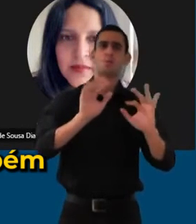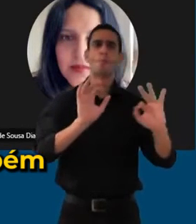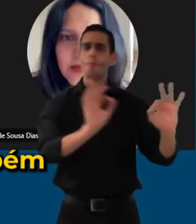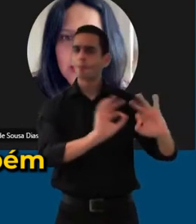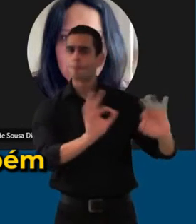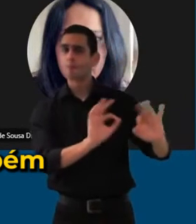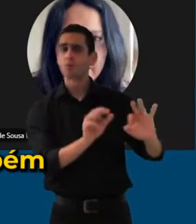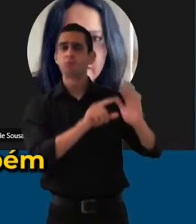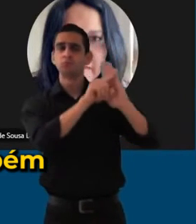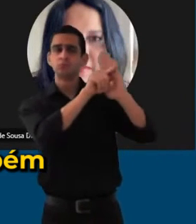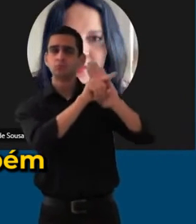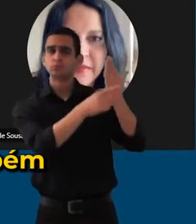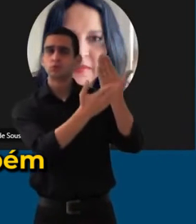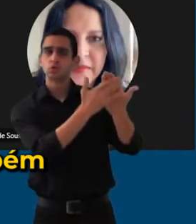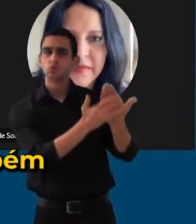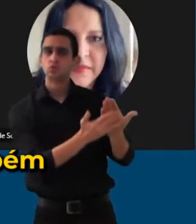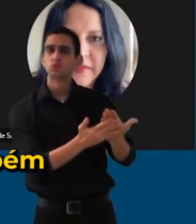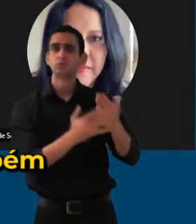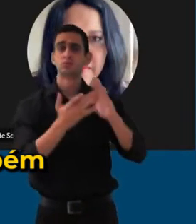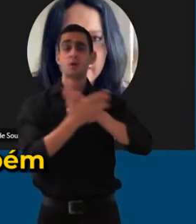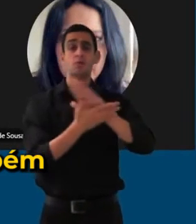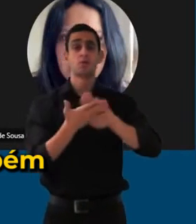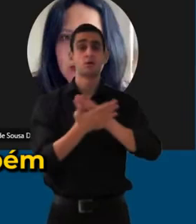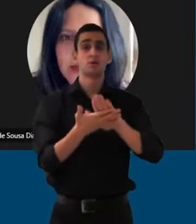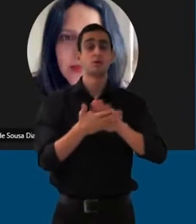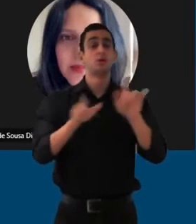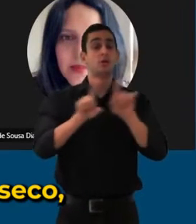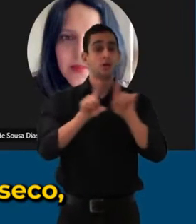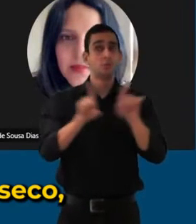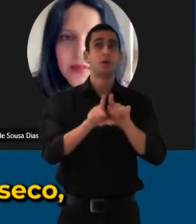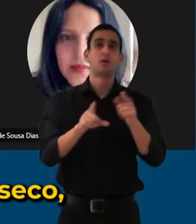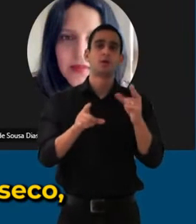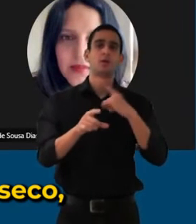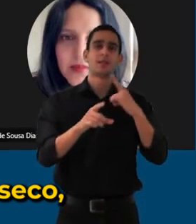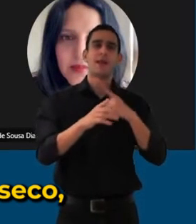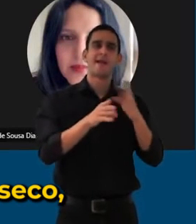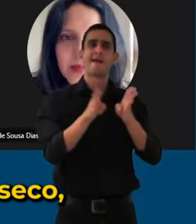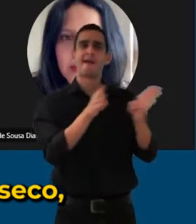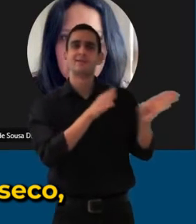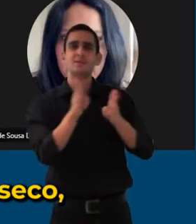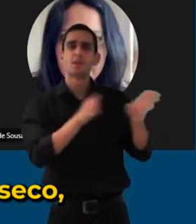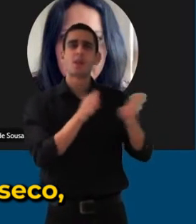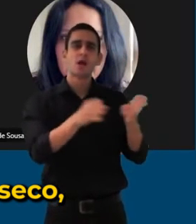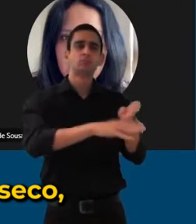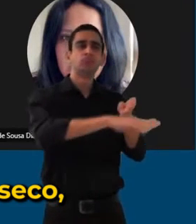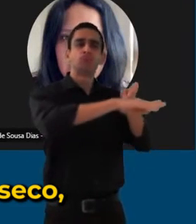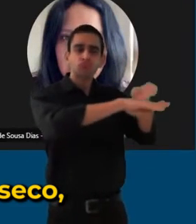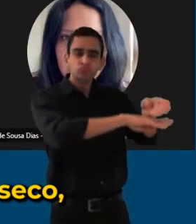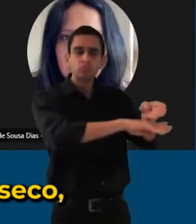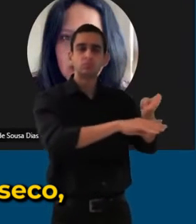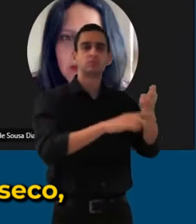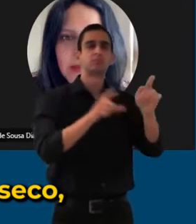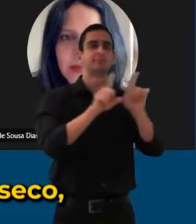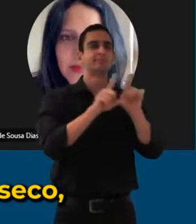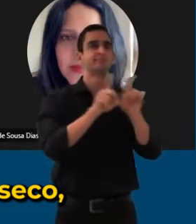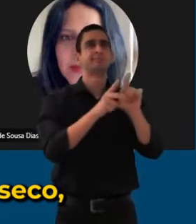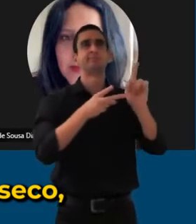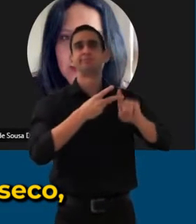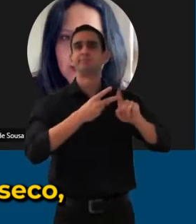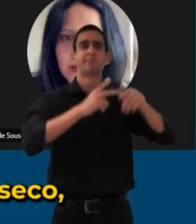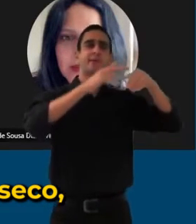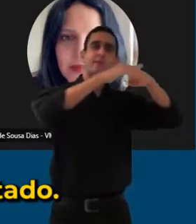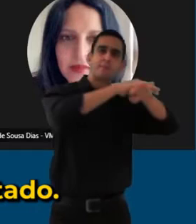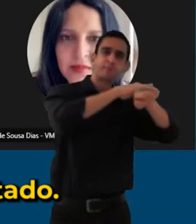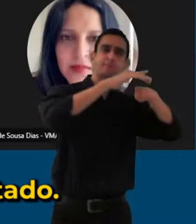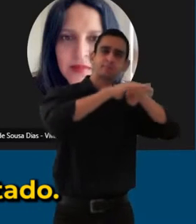Tanto as vias de acesso também estavam, os locais, os depósitos do estéril, rejeito